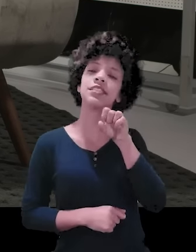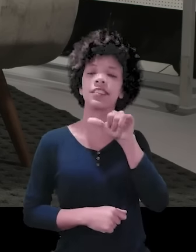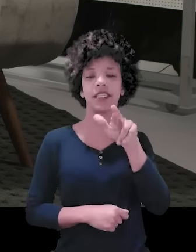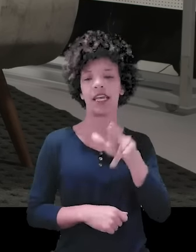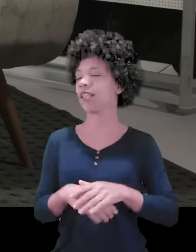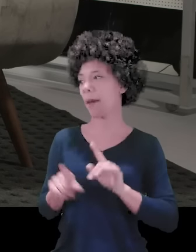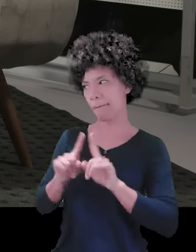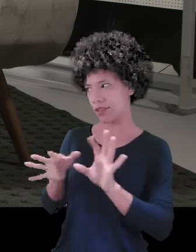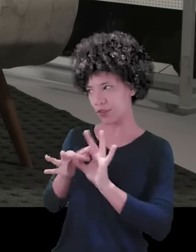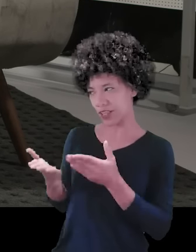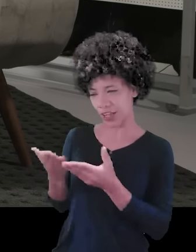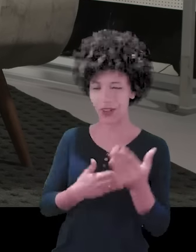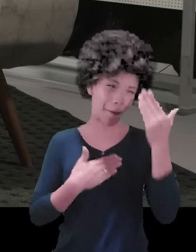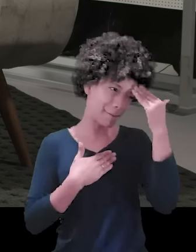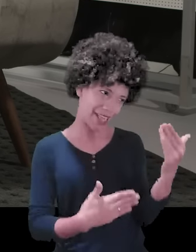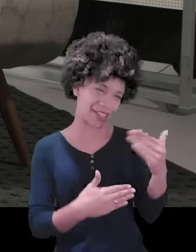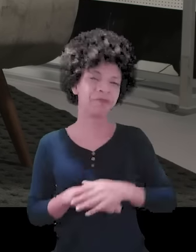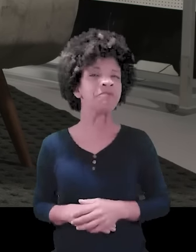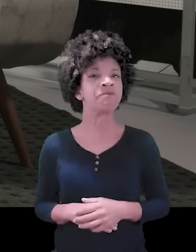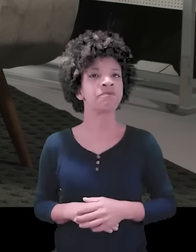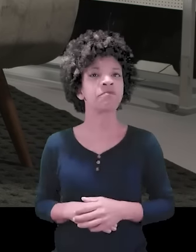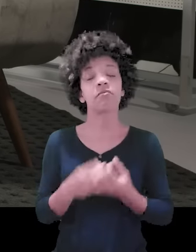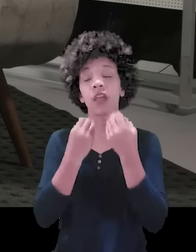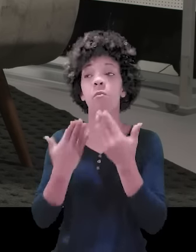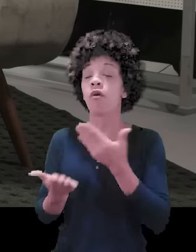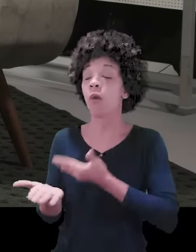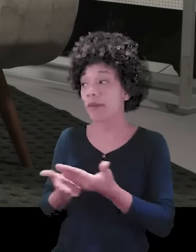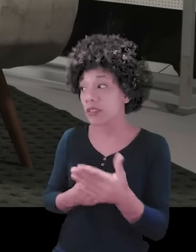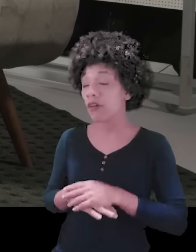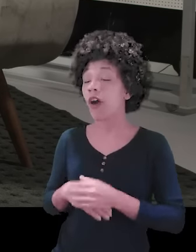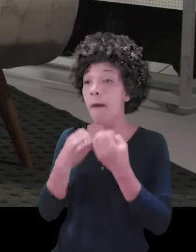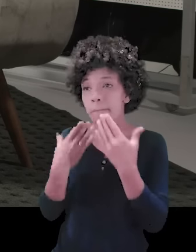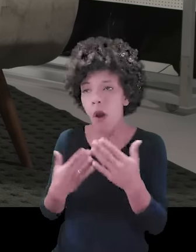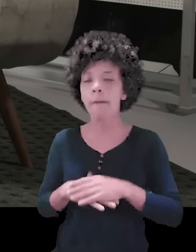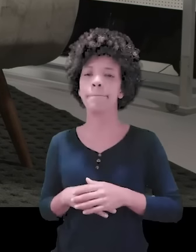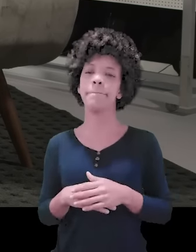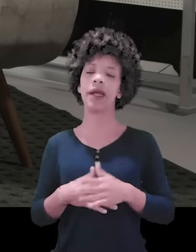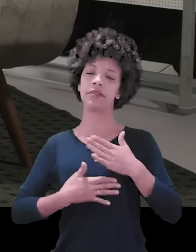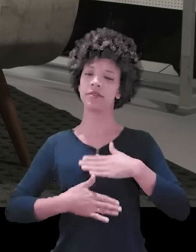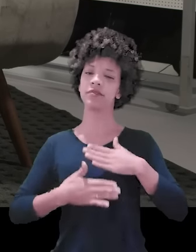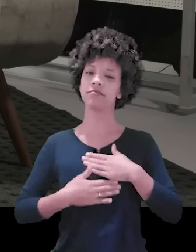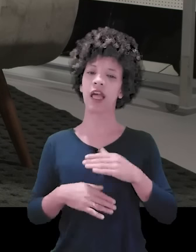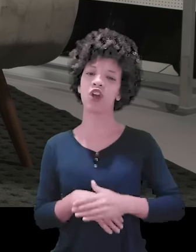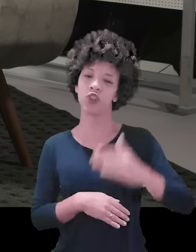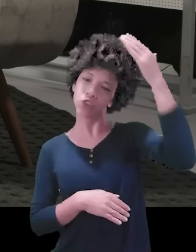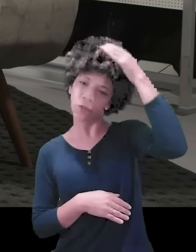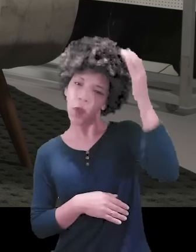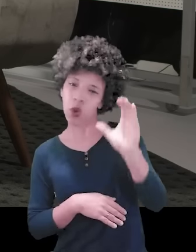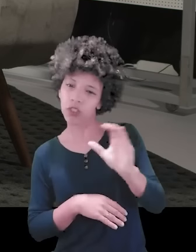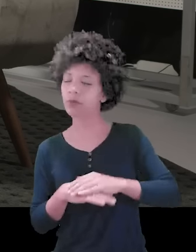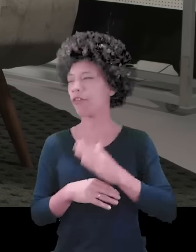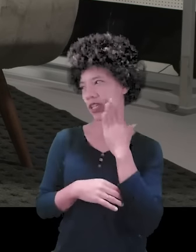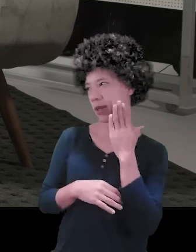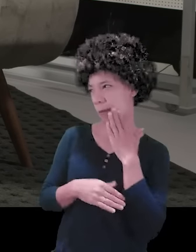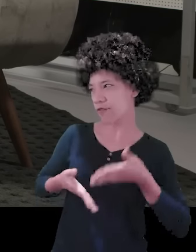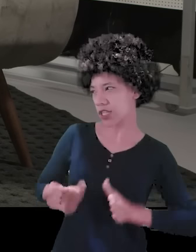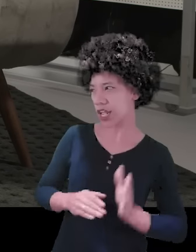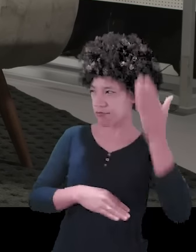brigada eu acho bom vamos começar até foi bom para quebrar o clima de uma Curitibana que eu fiquei sabendo que você